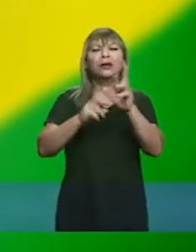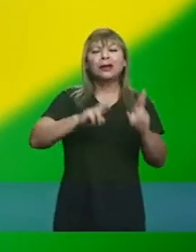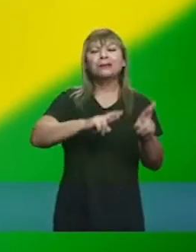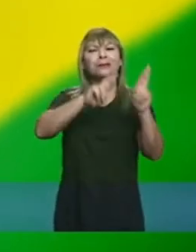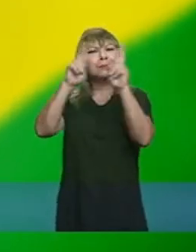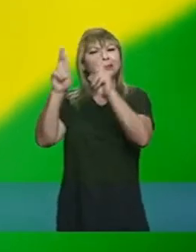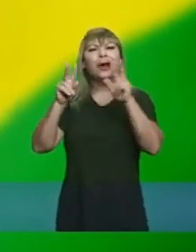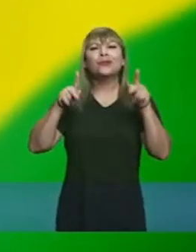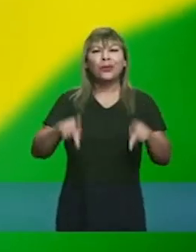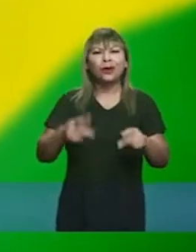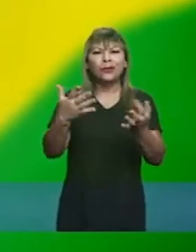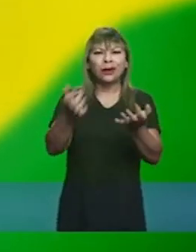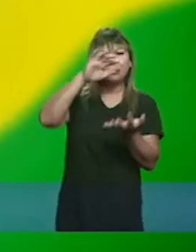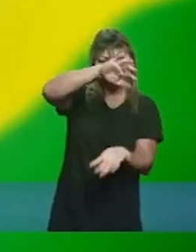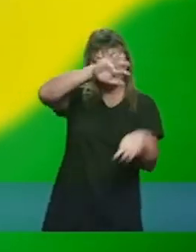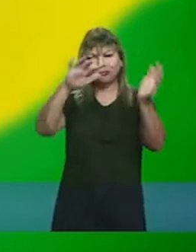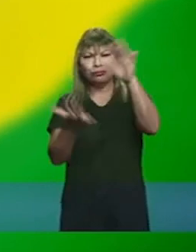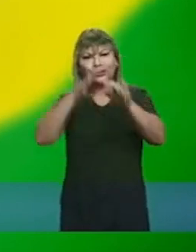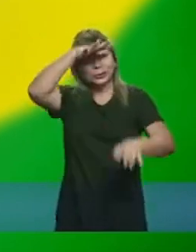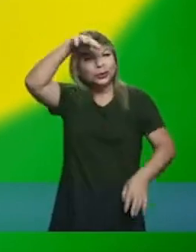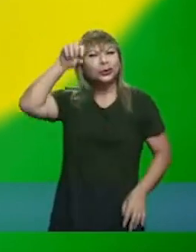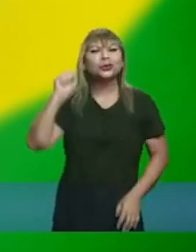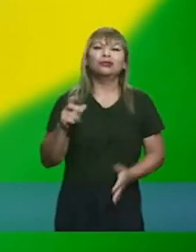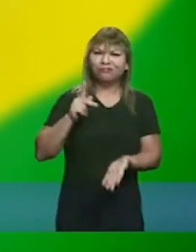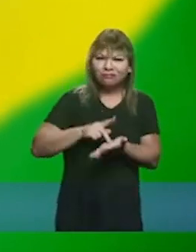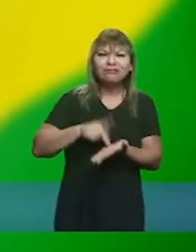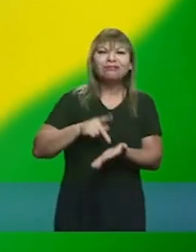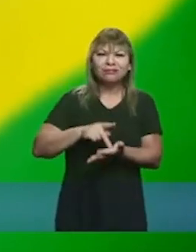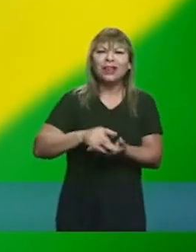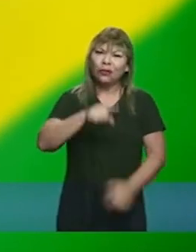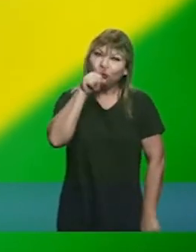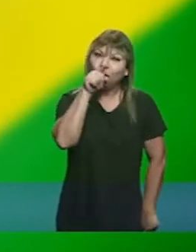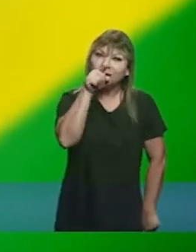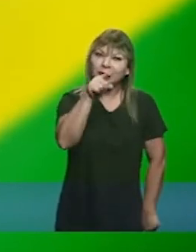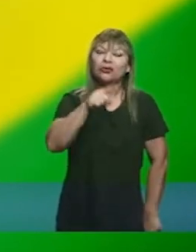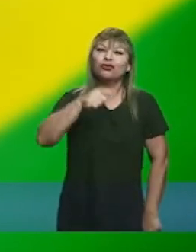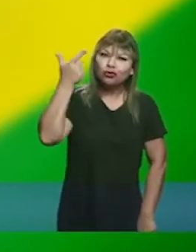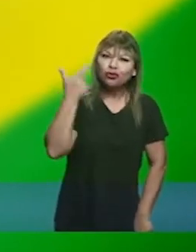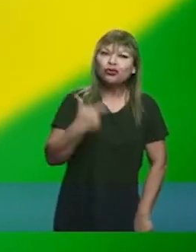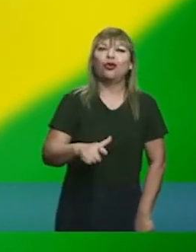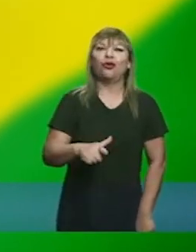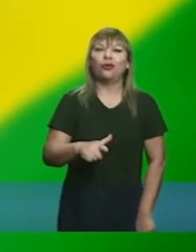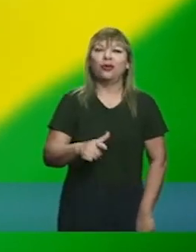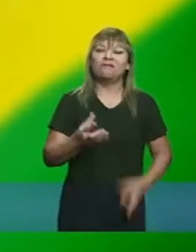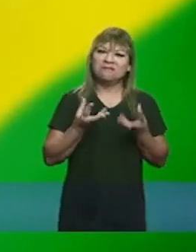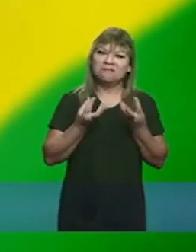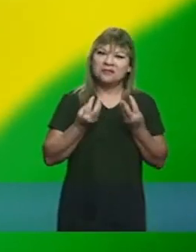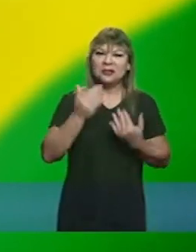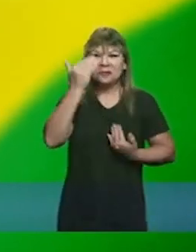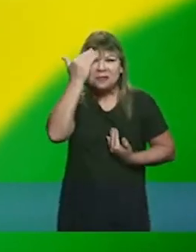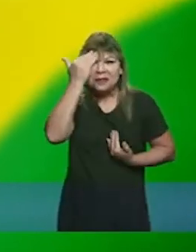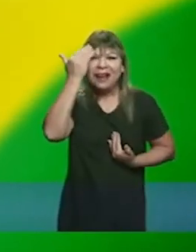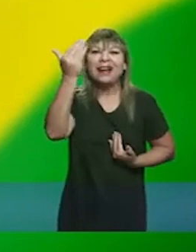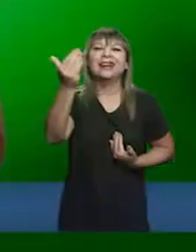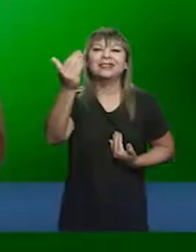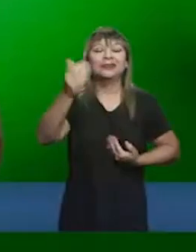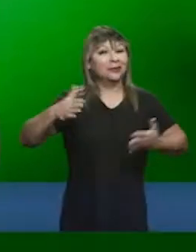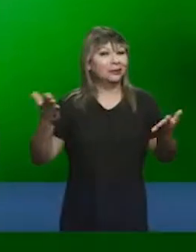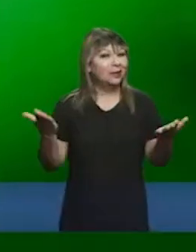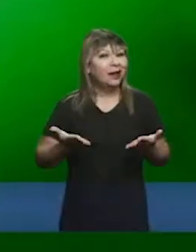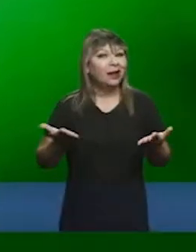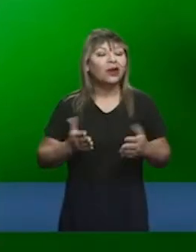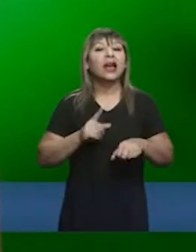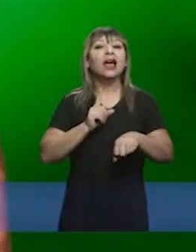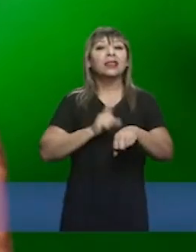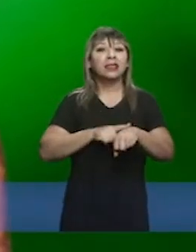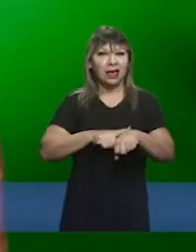esperança de um povo que quer mudar o Mato Grosso do Sul de verdade. A você, mais uma vez, meu muito obrigado. E